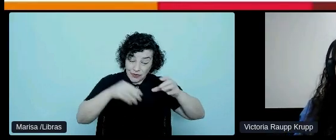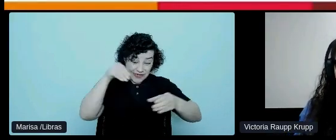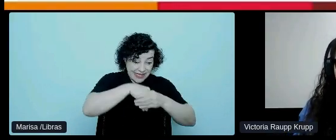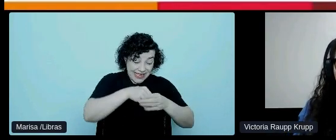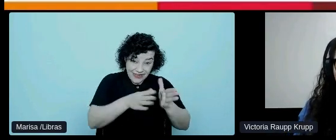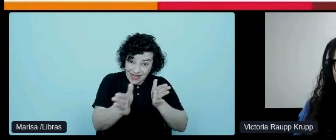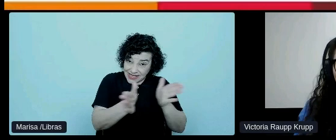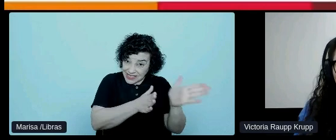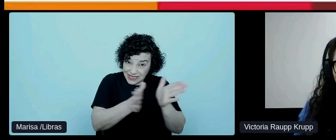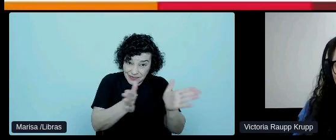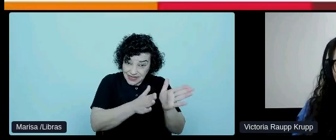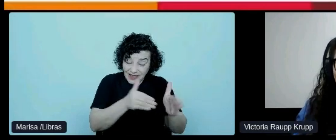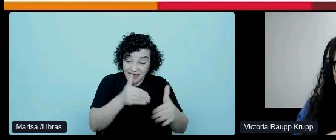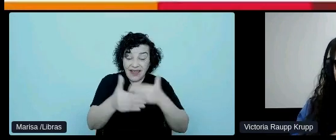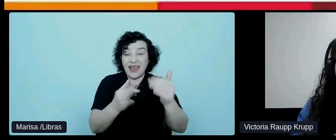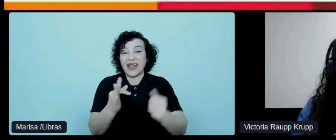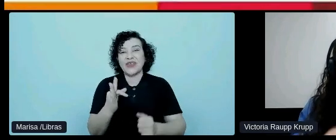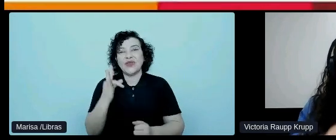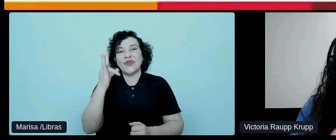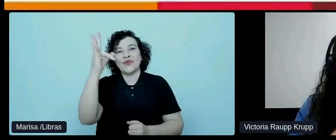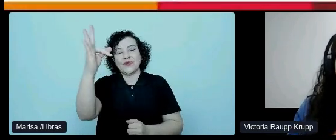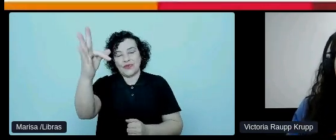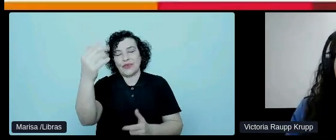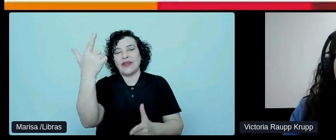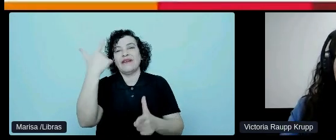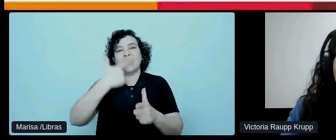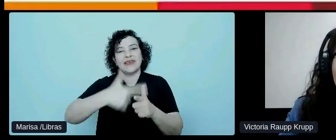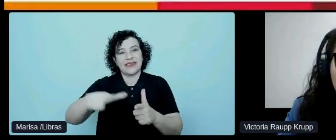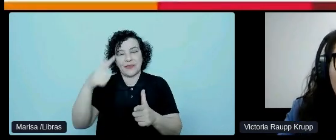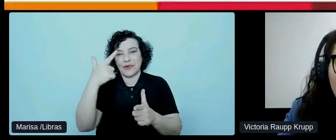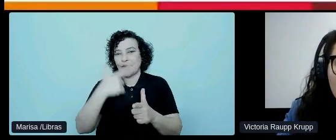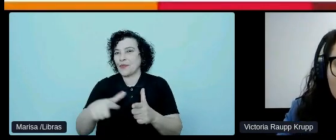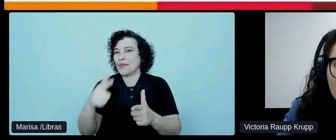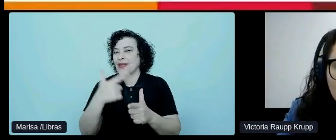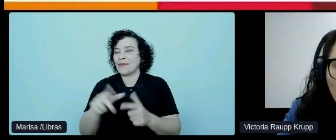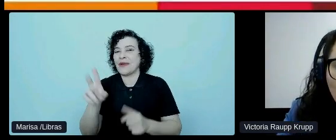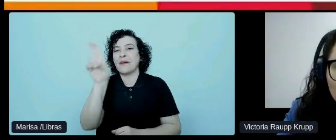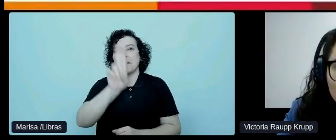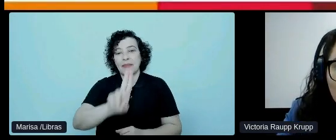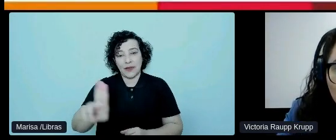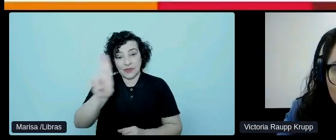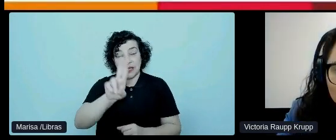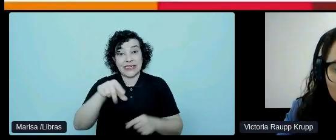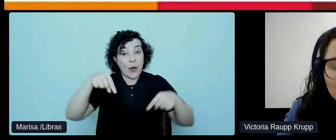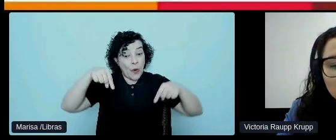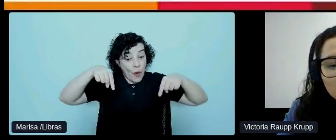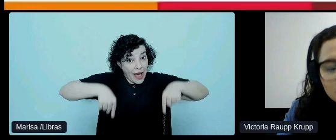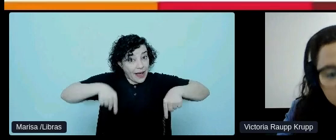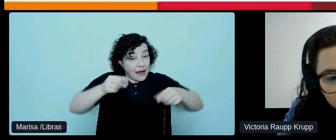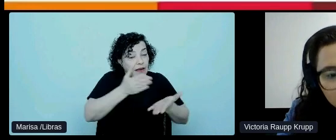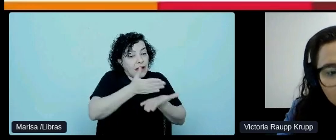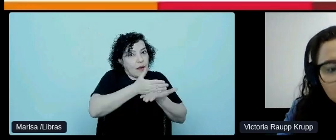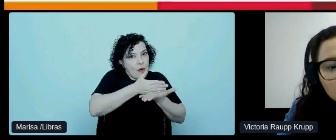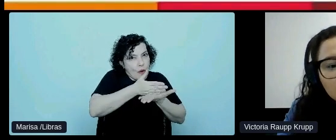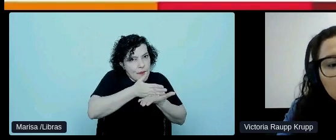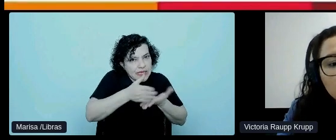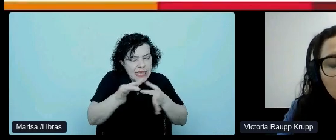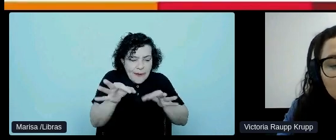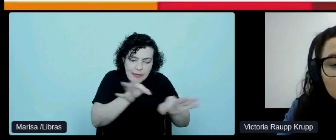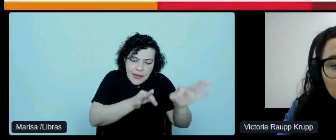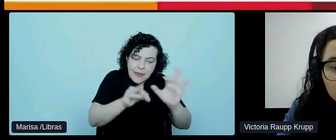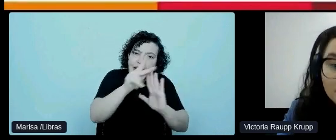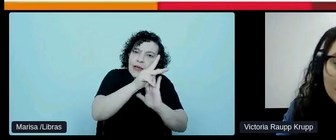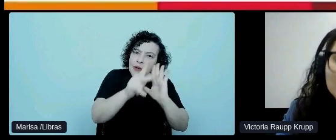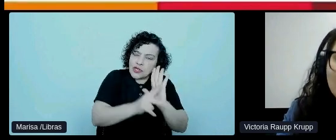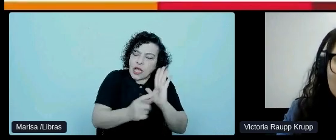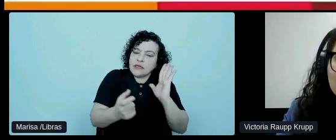ter dificuldade para poder usar aquilo que nós mesmos construímos. Então, vamos começar agora a fazer diferente, para que